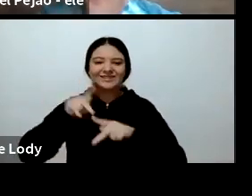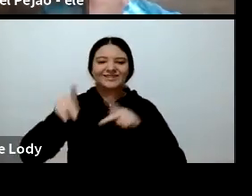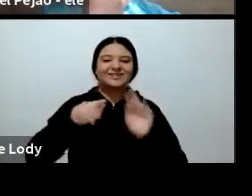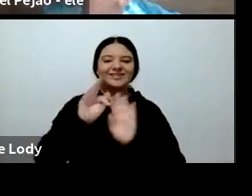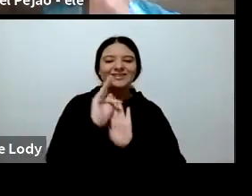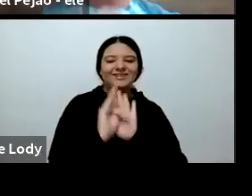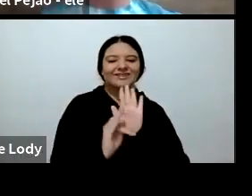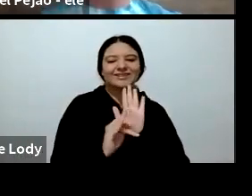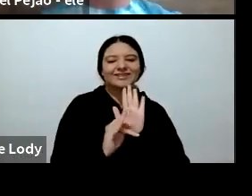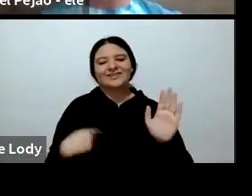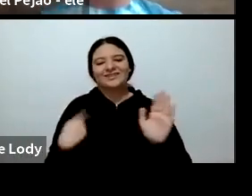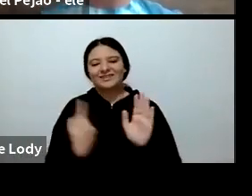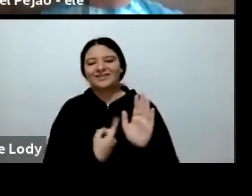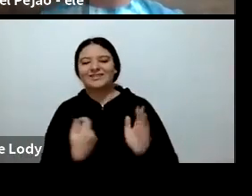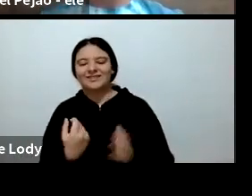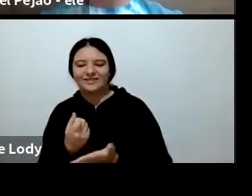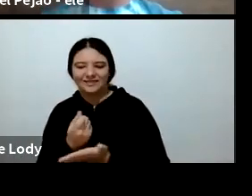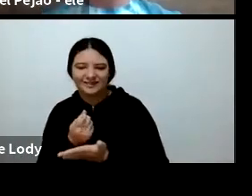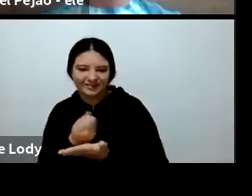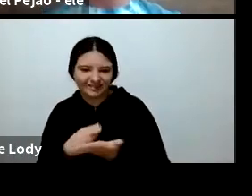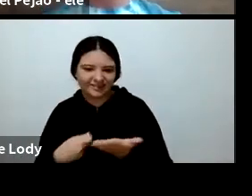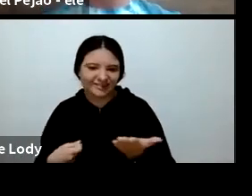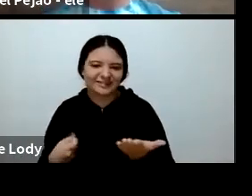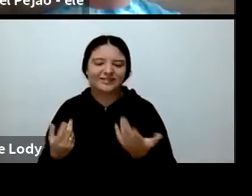textos da gente? Eu